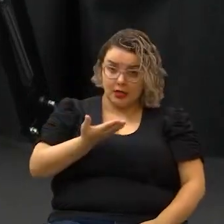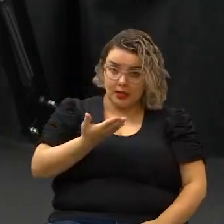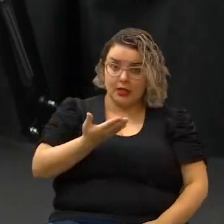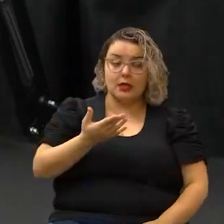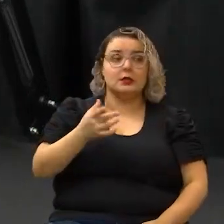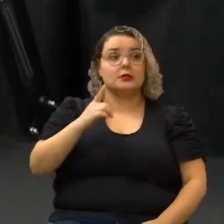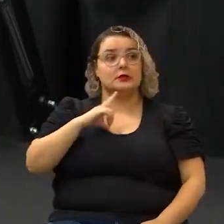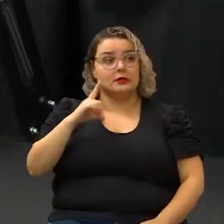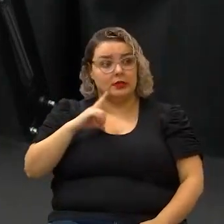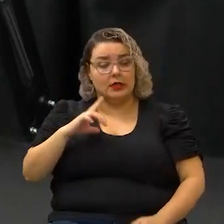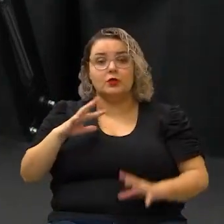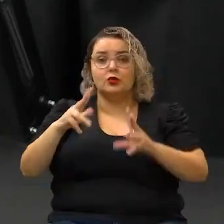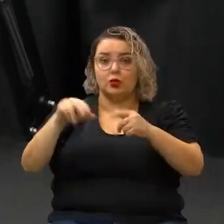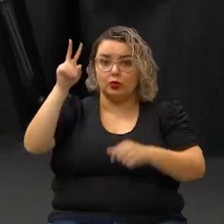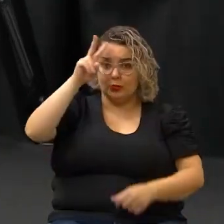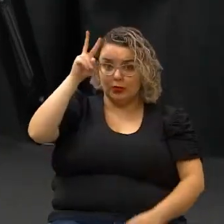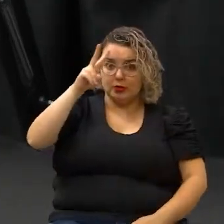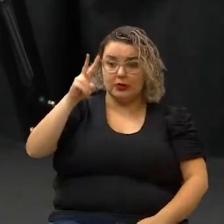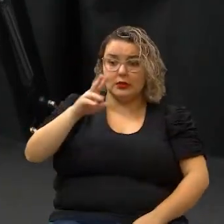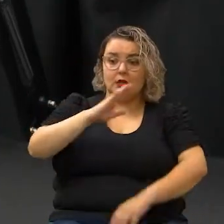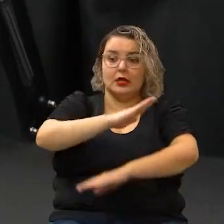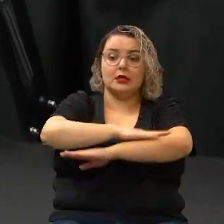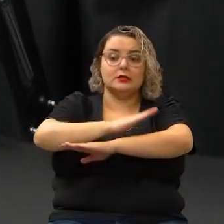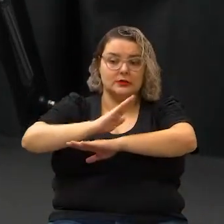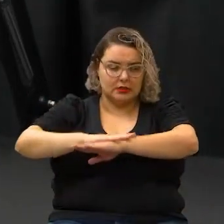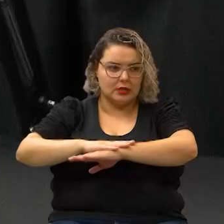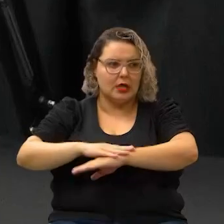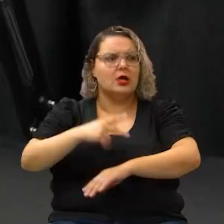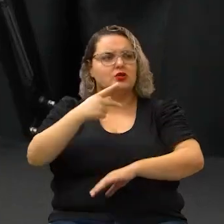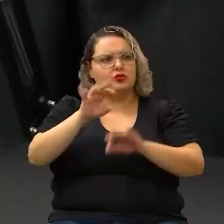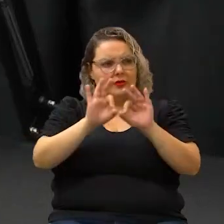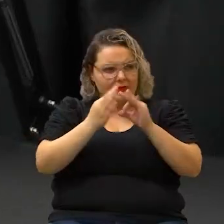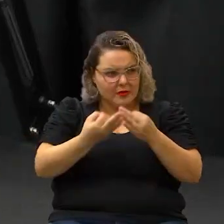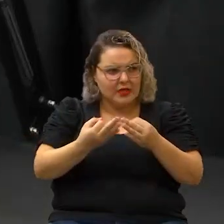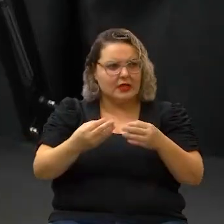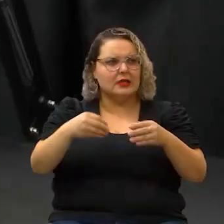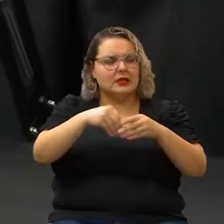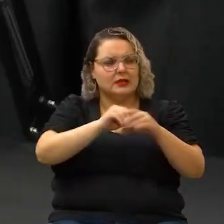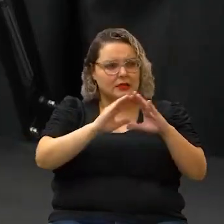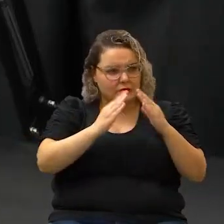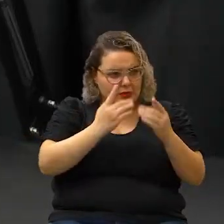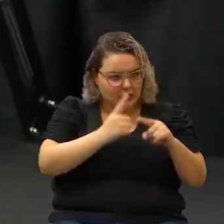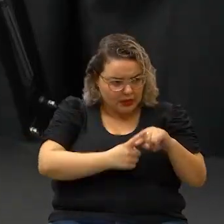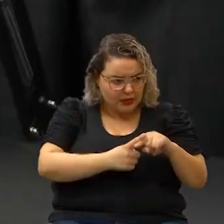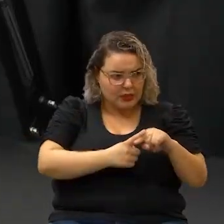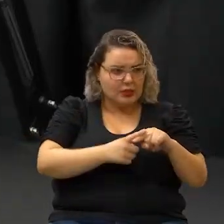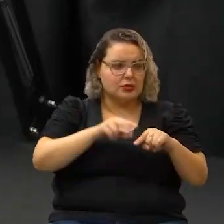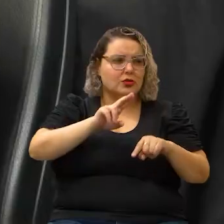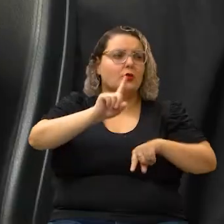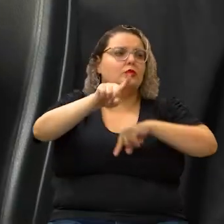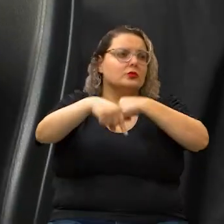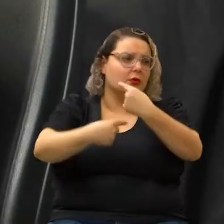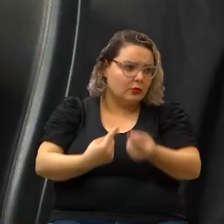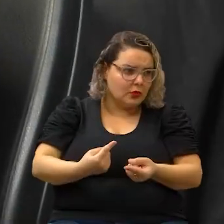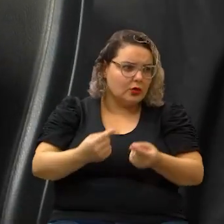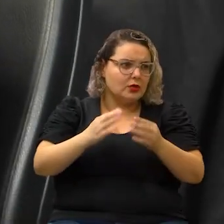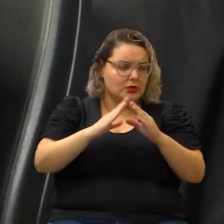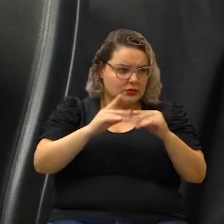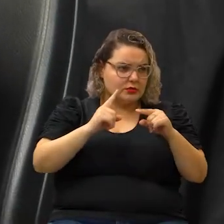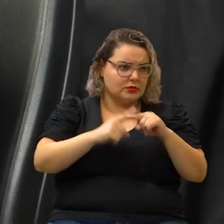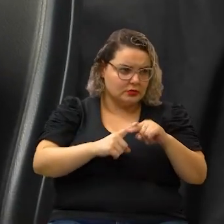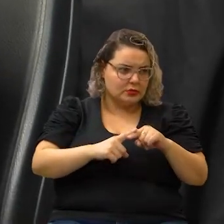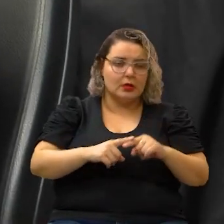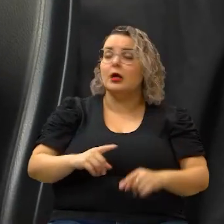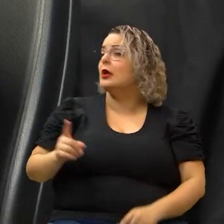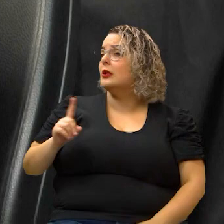né, toda uma história na Assembleia de Deus. A sua família já era da igreja ou depois que o senhor se tornou da igreja? Não, eu desde pequeno,